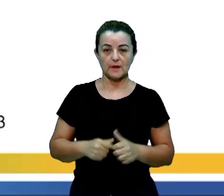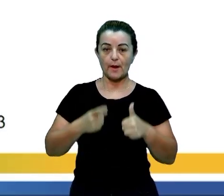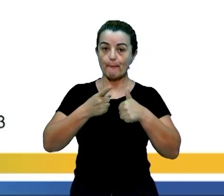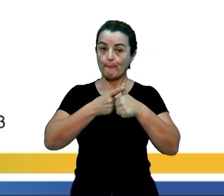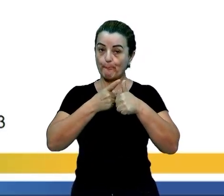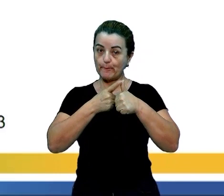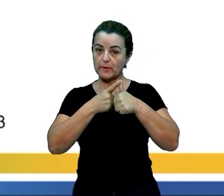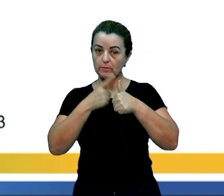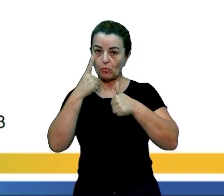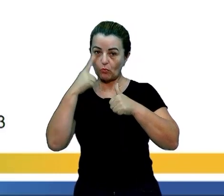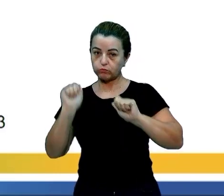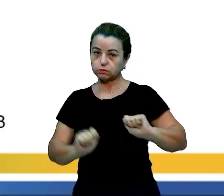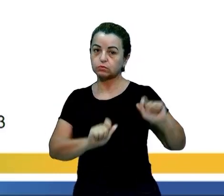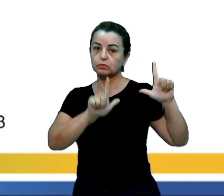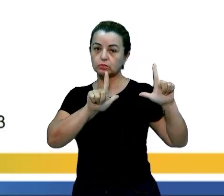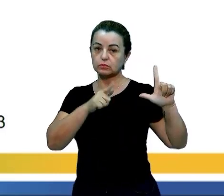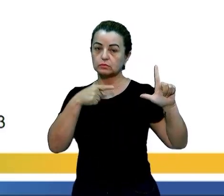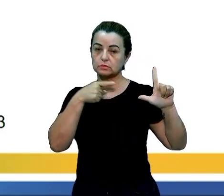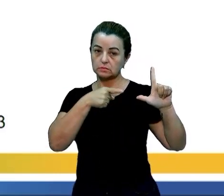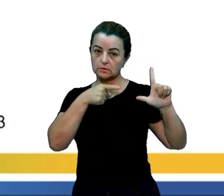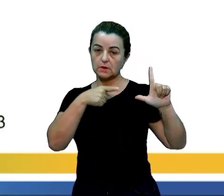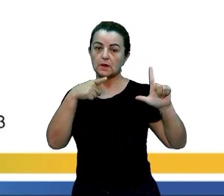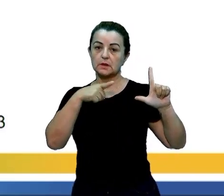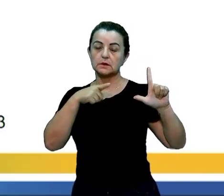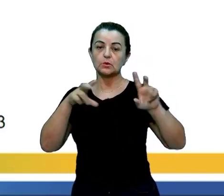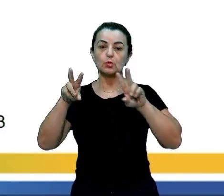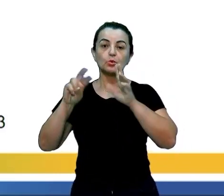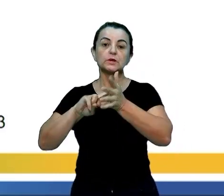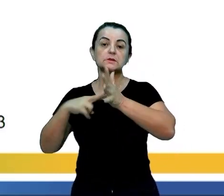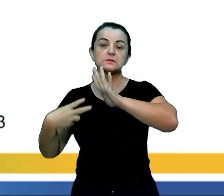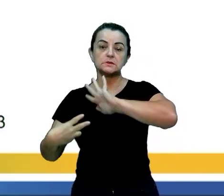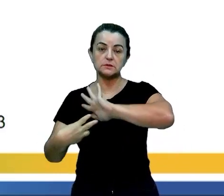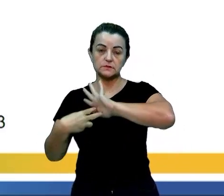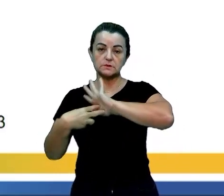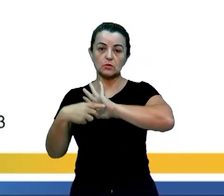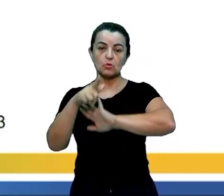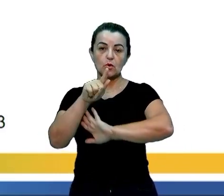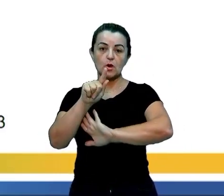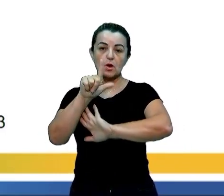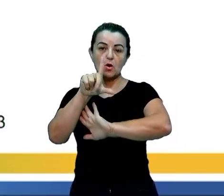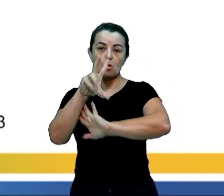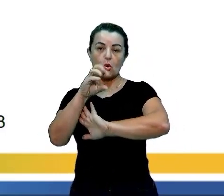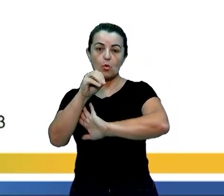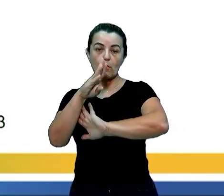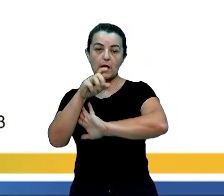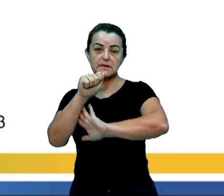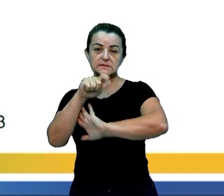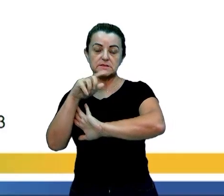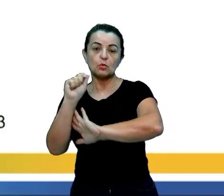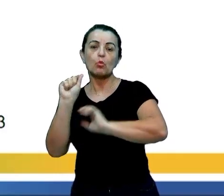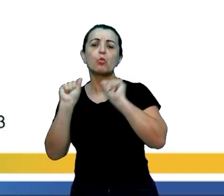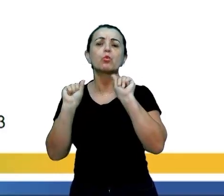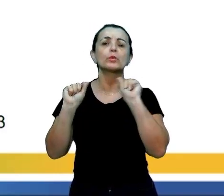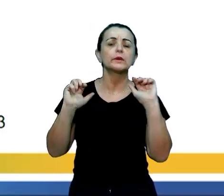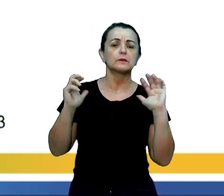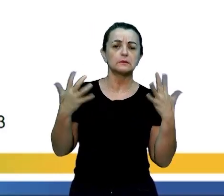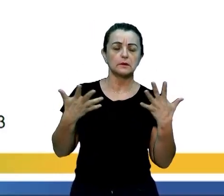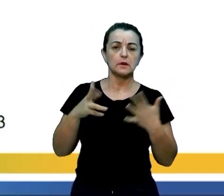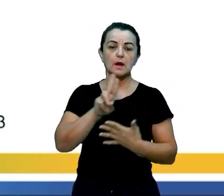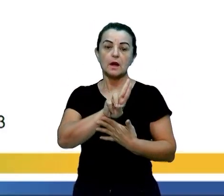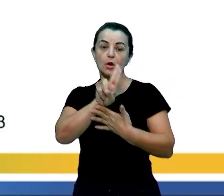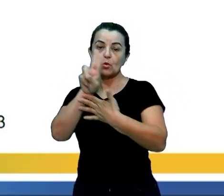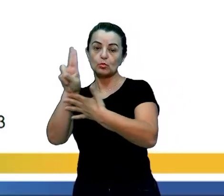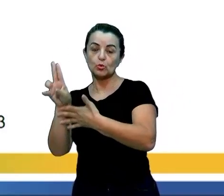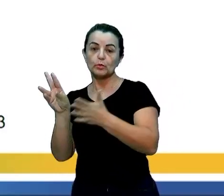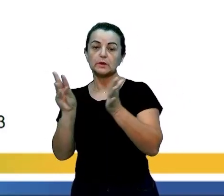Primeiramente na tela a gente tem o quê? O nosso conceito básico sobre o que é globalização. Globalização é o nome dado